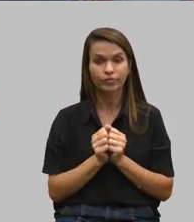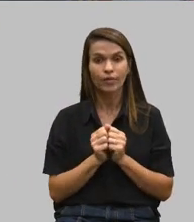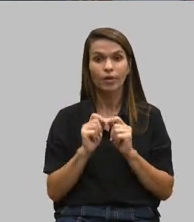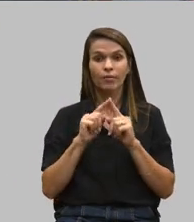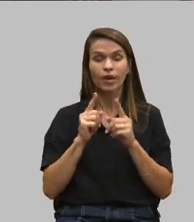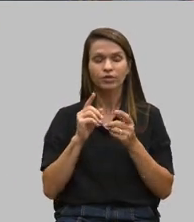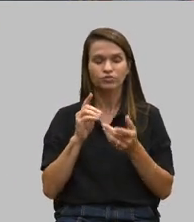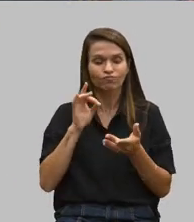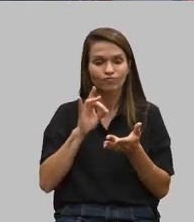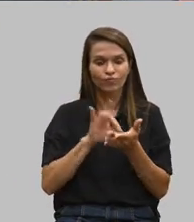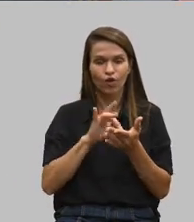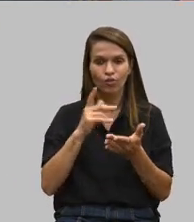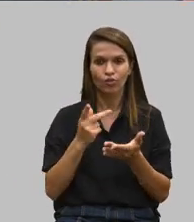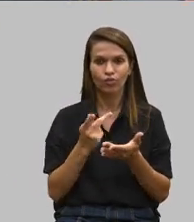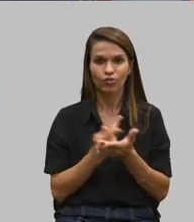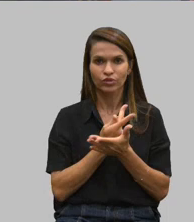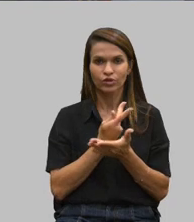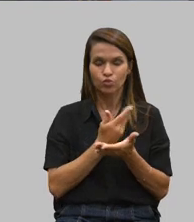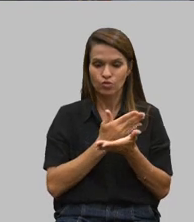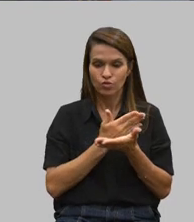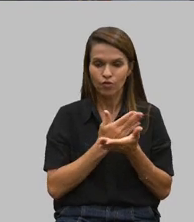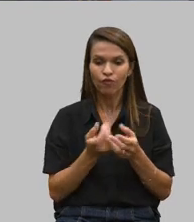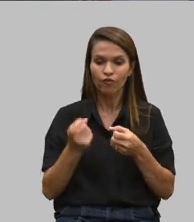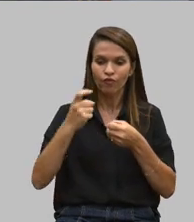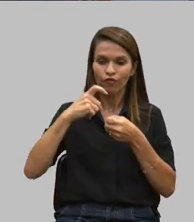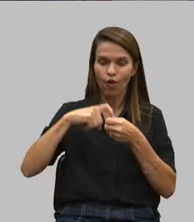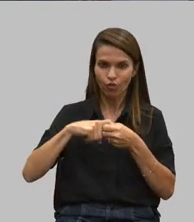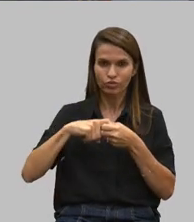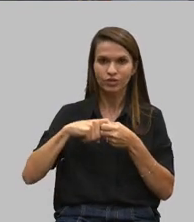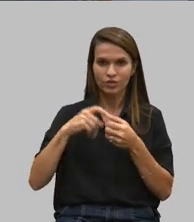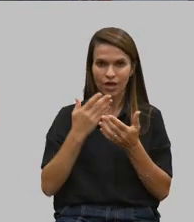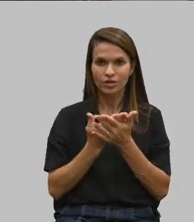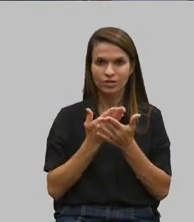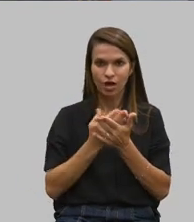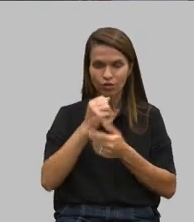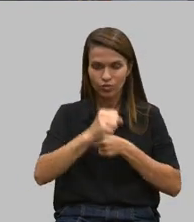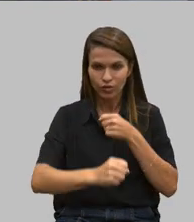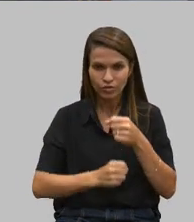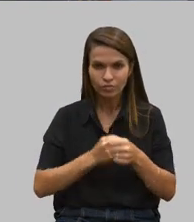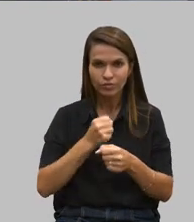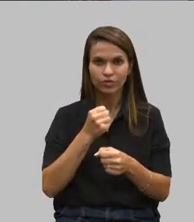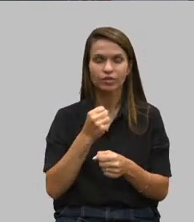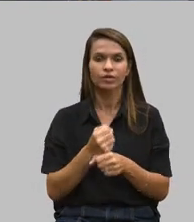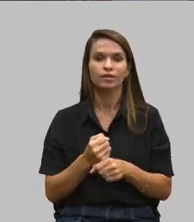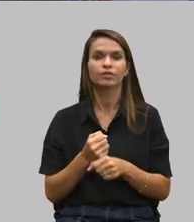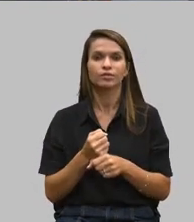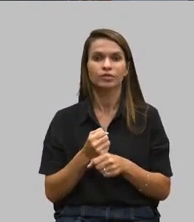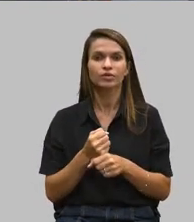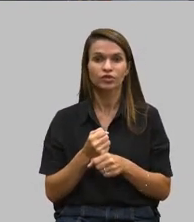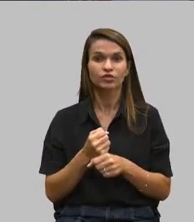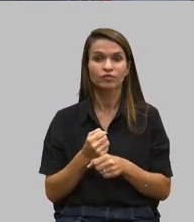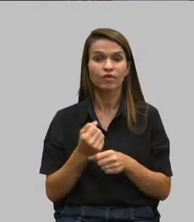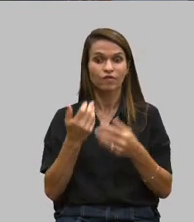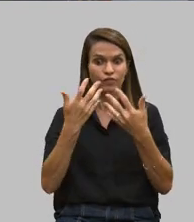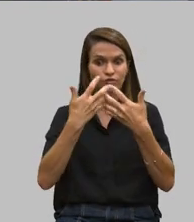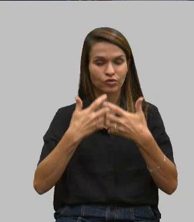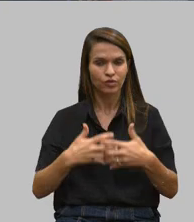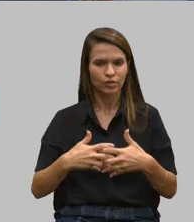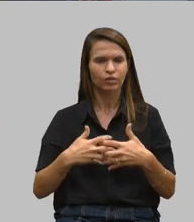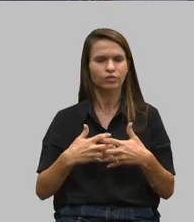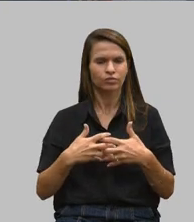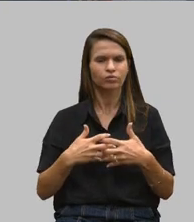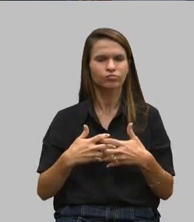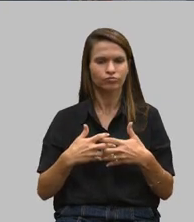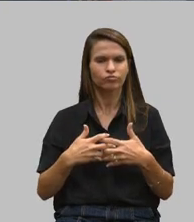acontecer né com o reinício das aulas no próximo ano isso tiver realmente funcionando Já teremos também